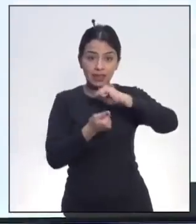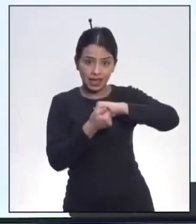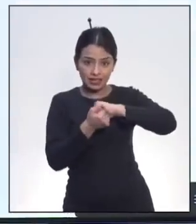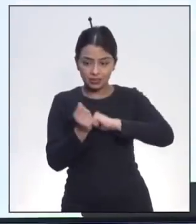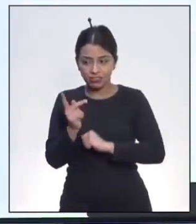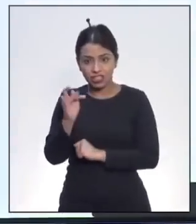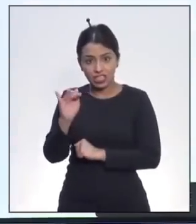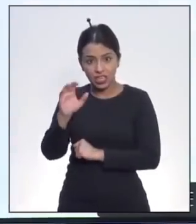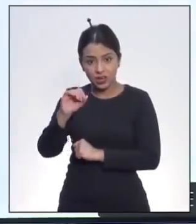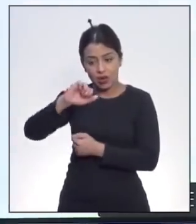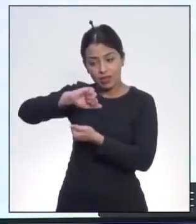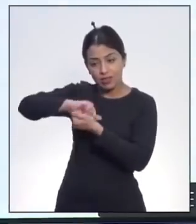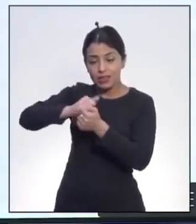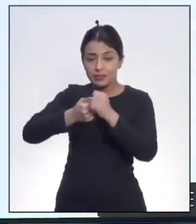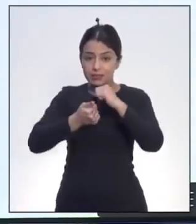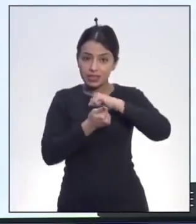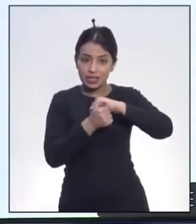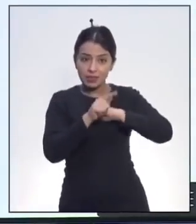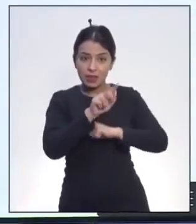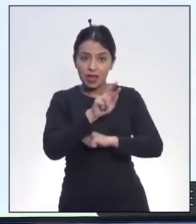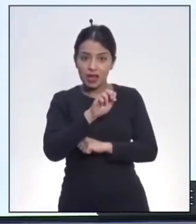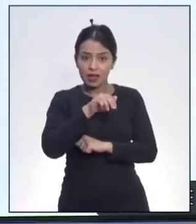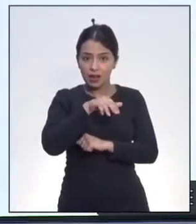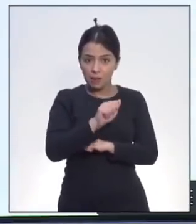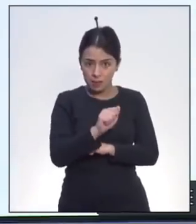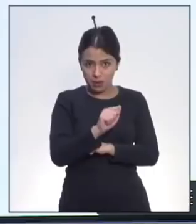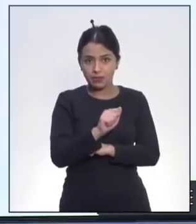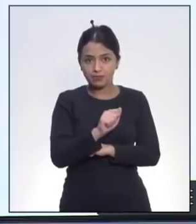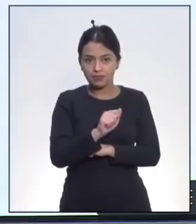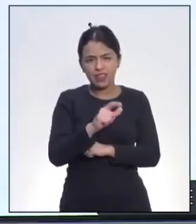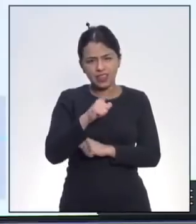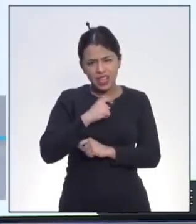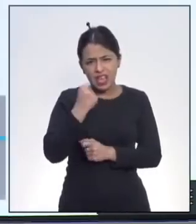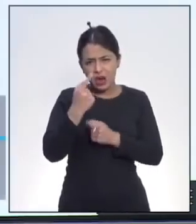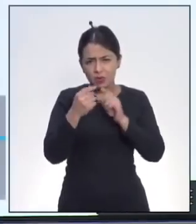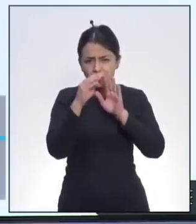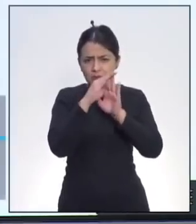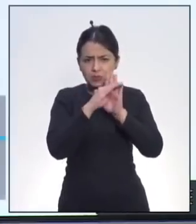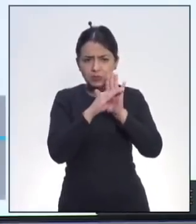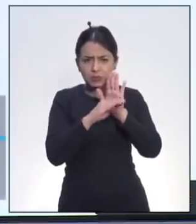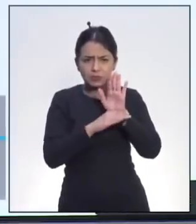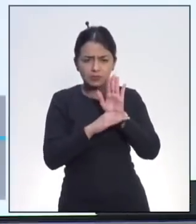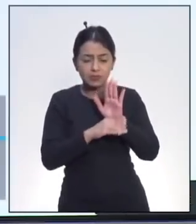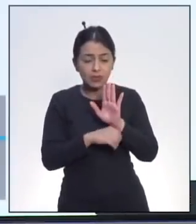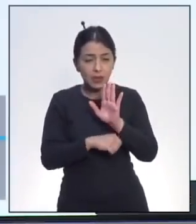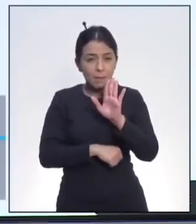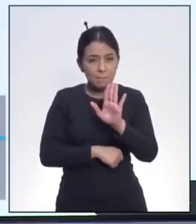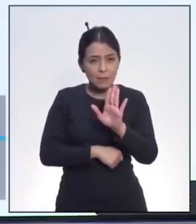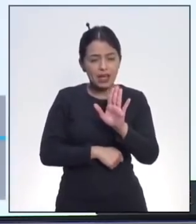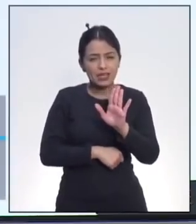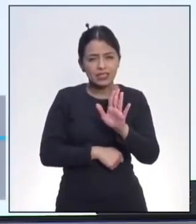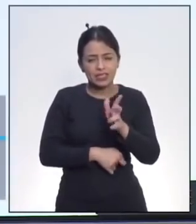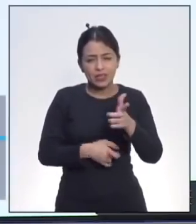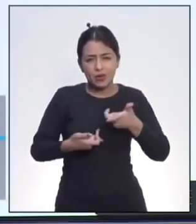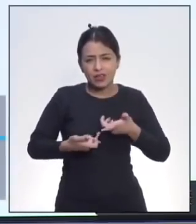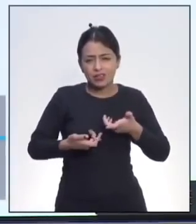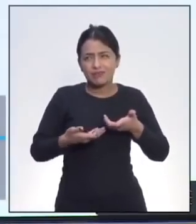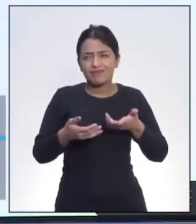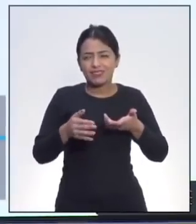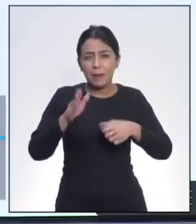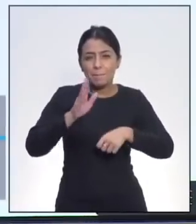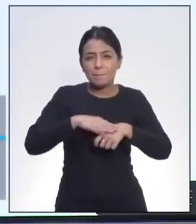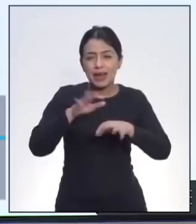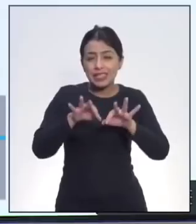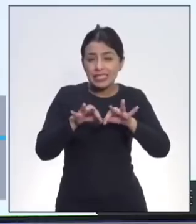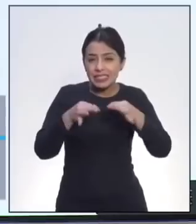formas de se fazer isso, né? Algumas regras matemáticas, mas a gente vai fazer de uma forma bastante simples e peculiar, né,